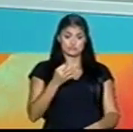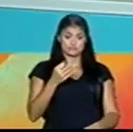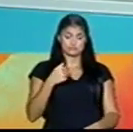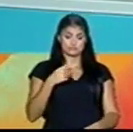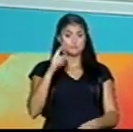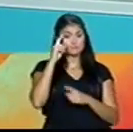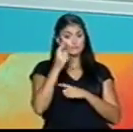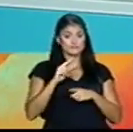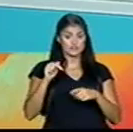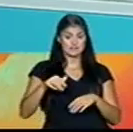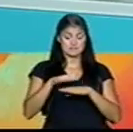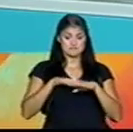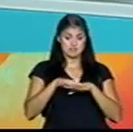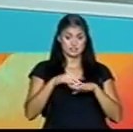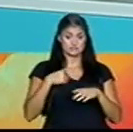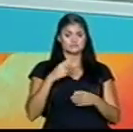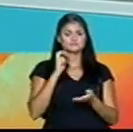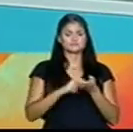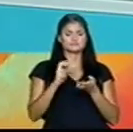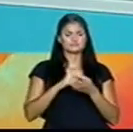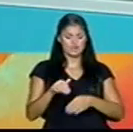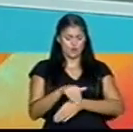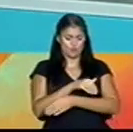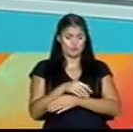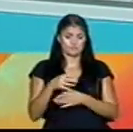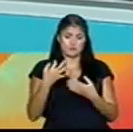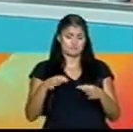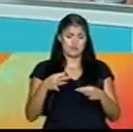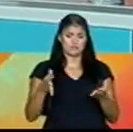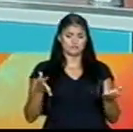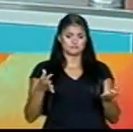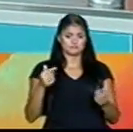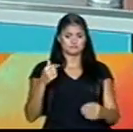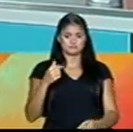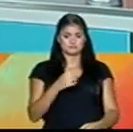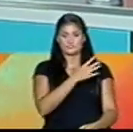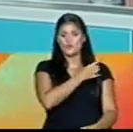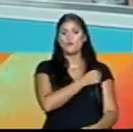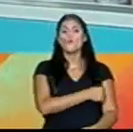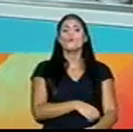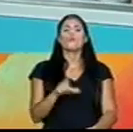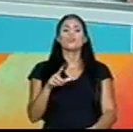matemática. Sim. E a caminhar na rua, simplesmente. Não reparei onde é que era o lixo. Eu fui.